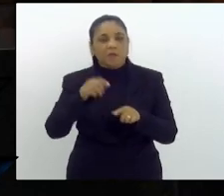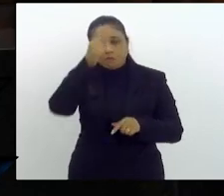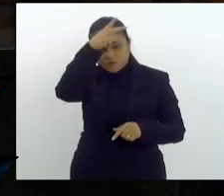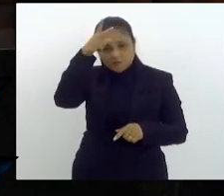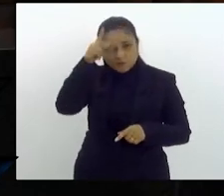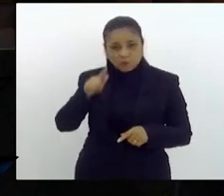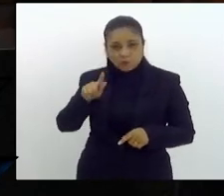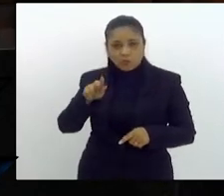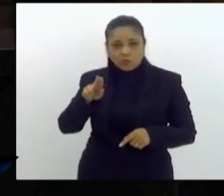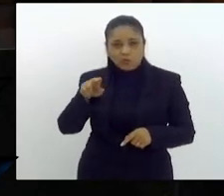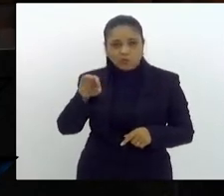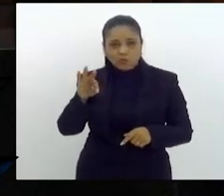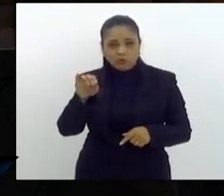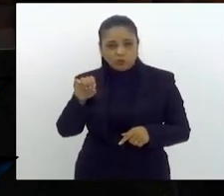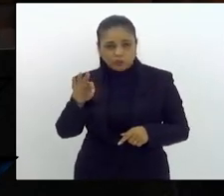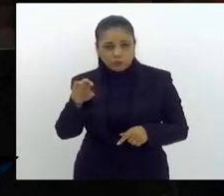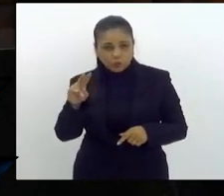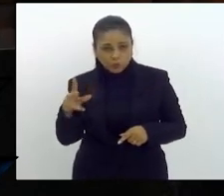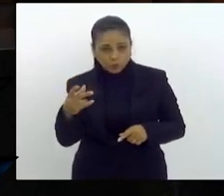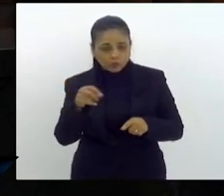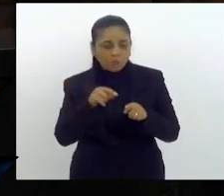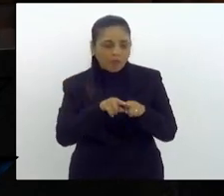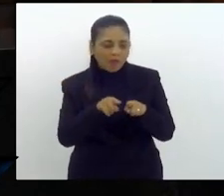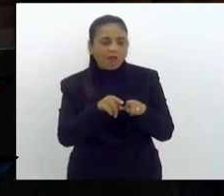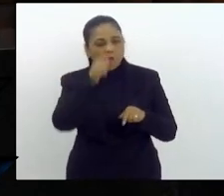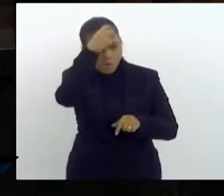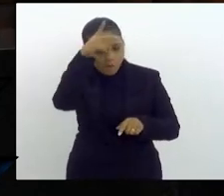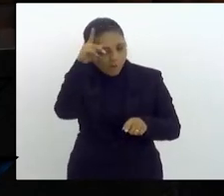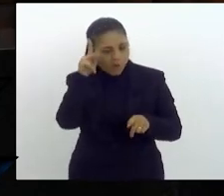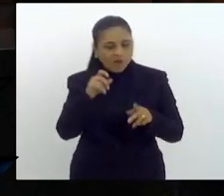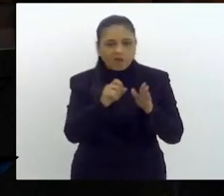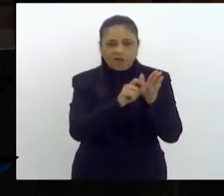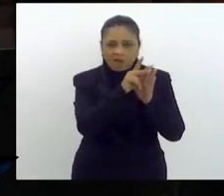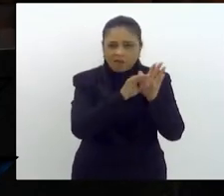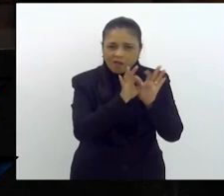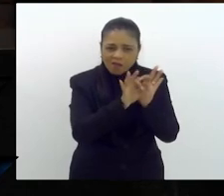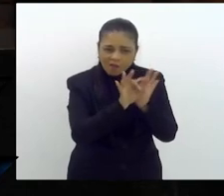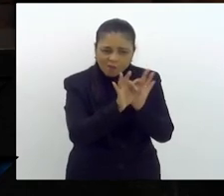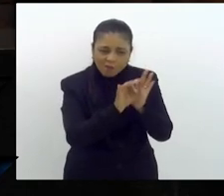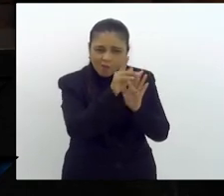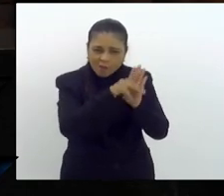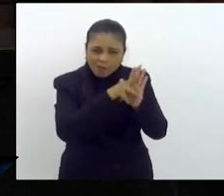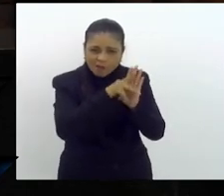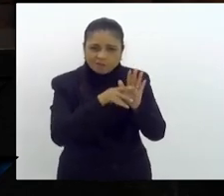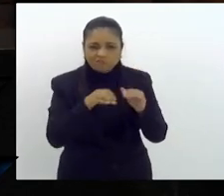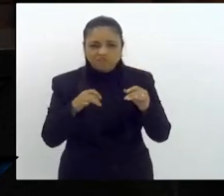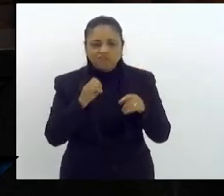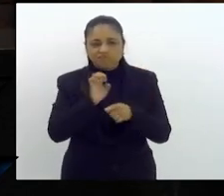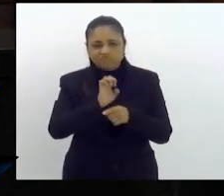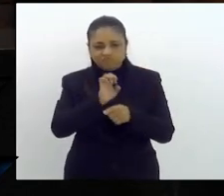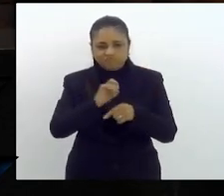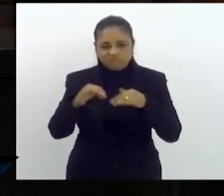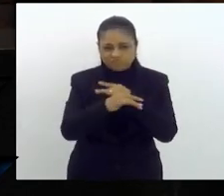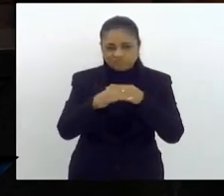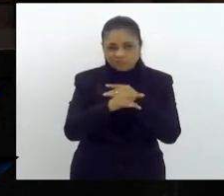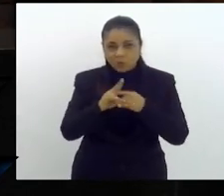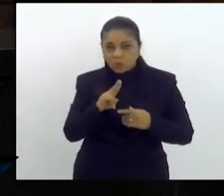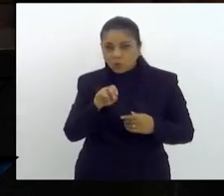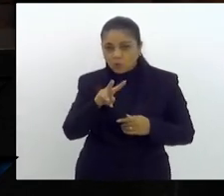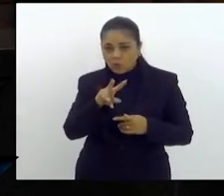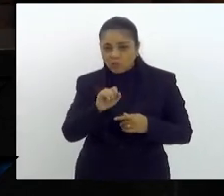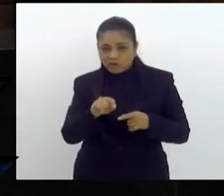sobre Areal e o seu projeto ali de capital da uva do Estado do Rio de Janeiro todos os Empreendimentos